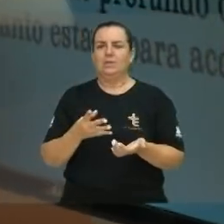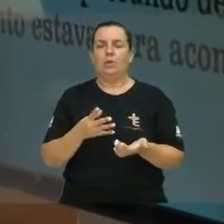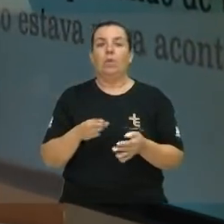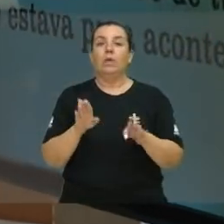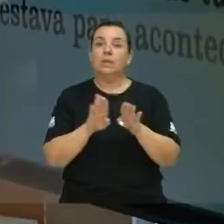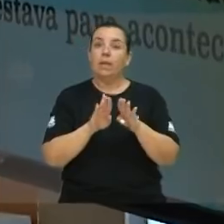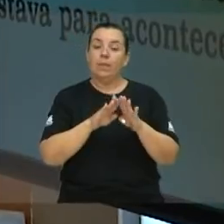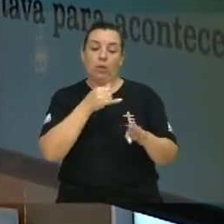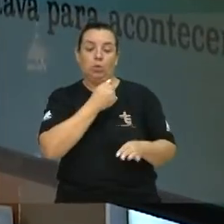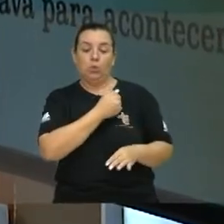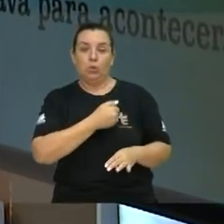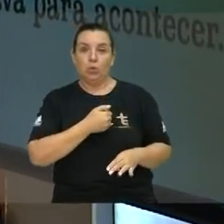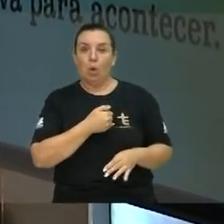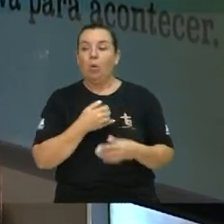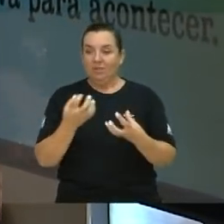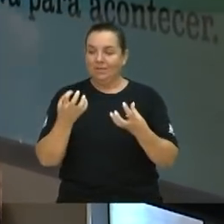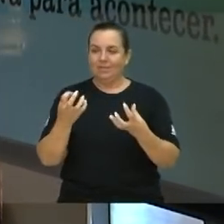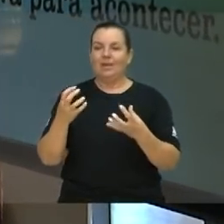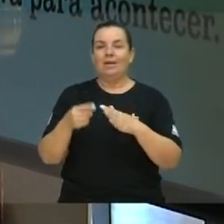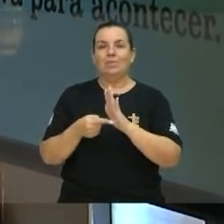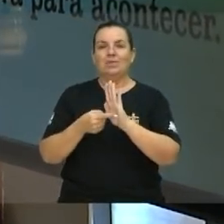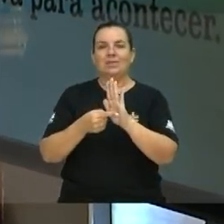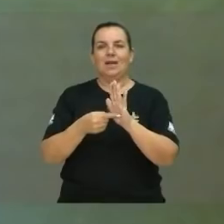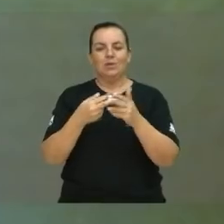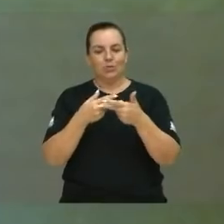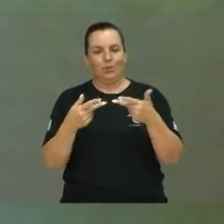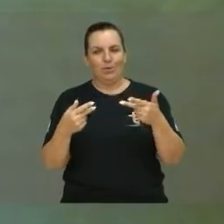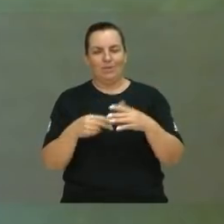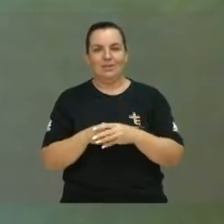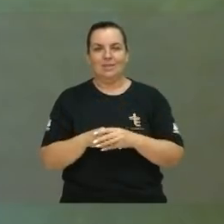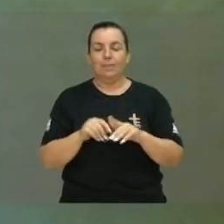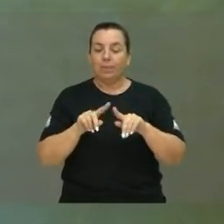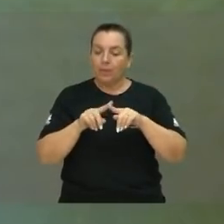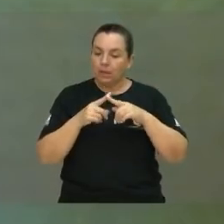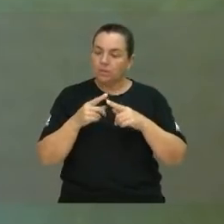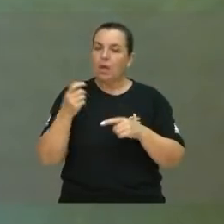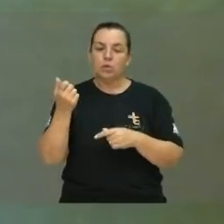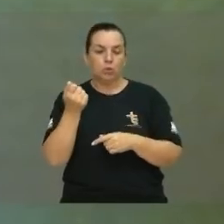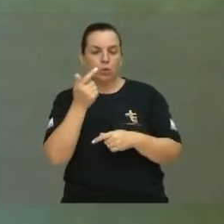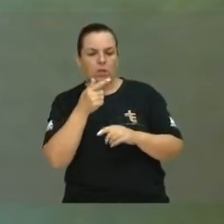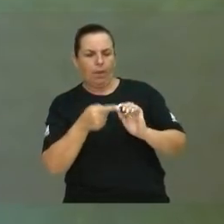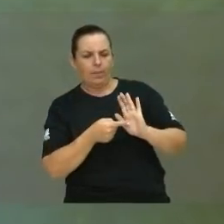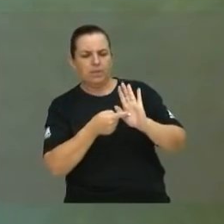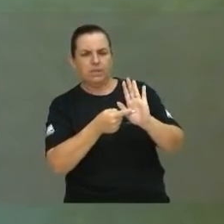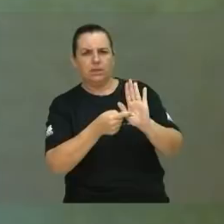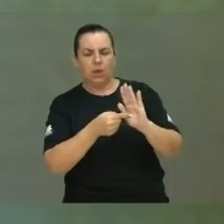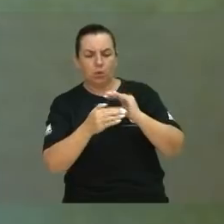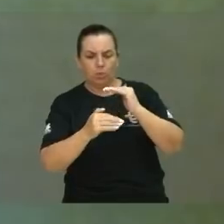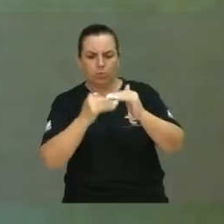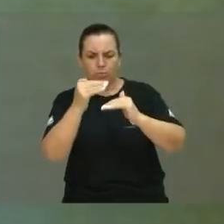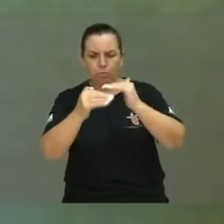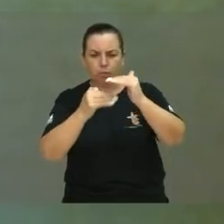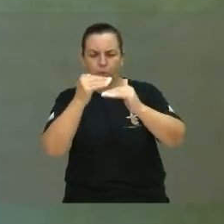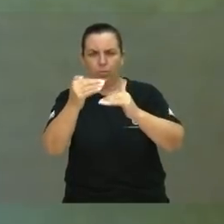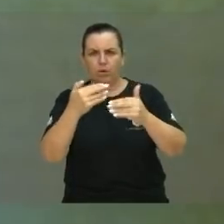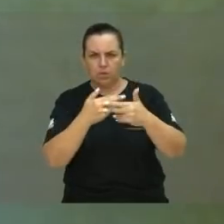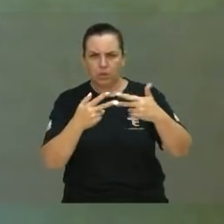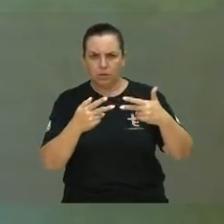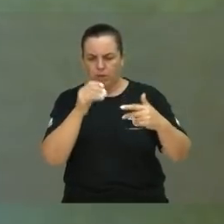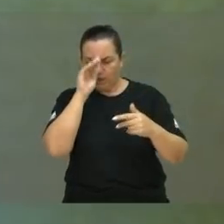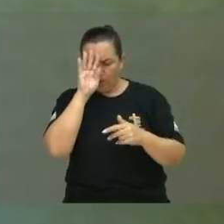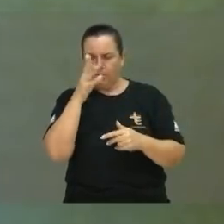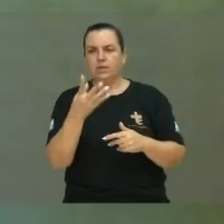toma em grande apreço os fatos mas mais do que apresentar uma sequência de fatos